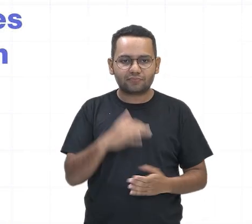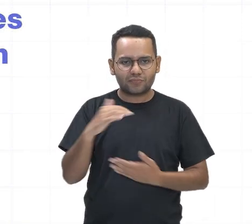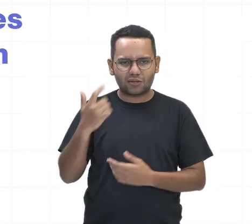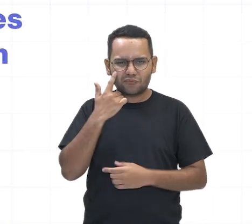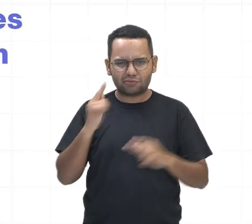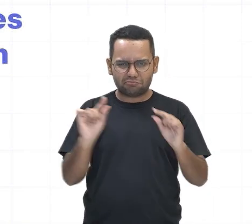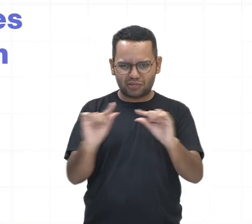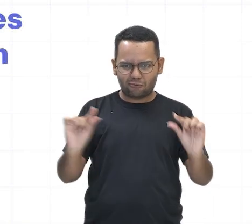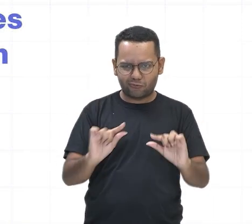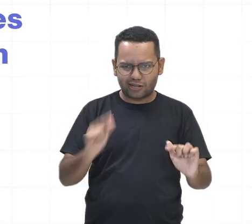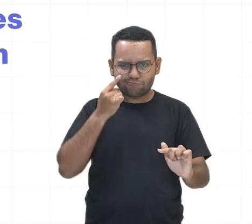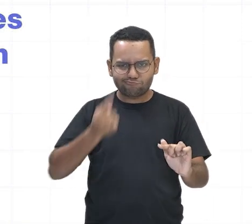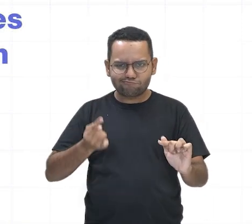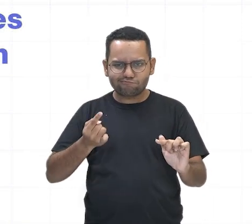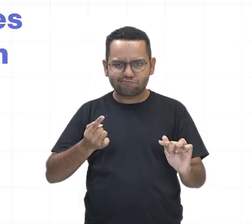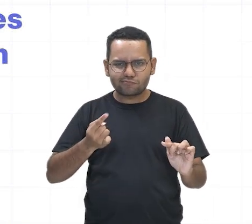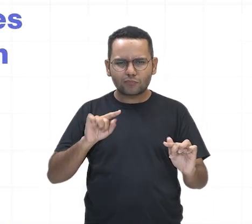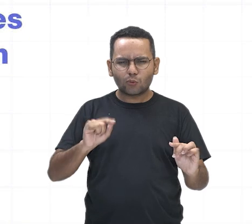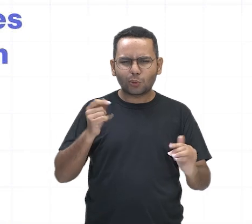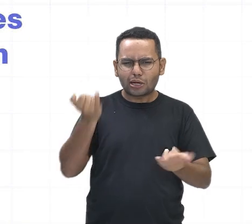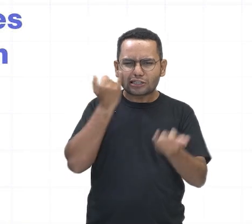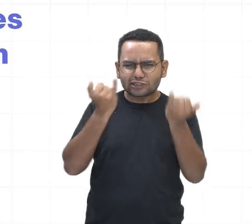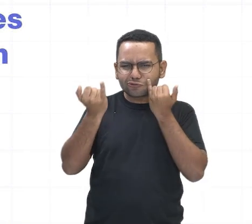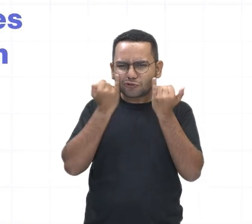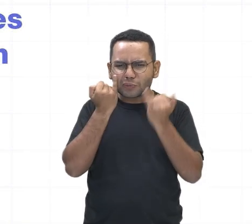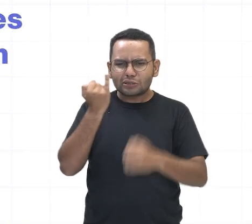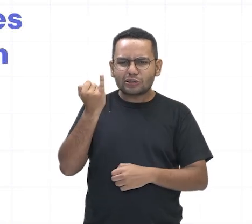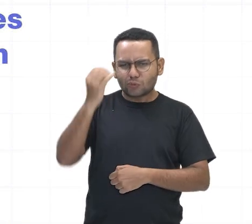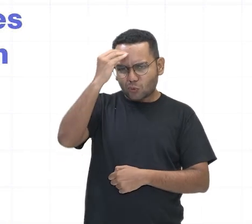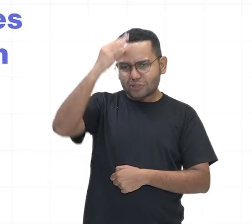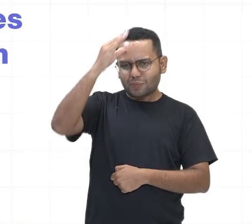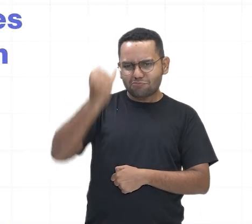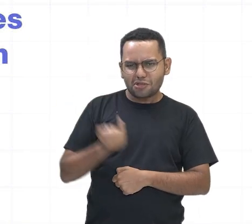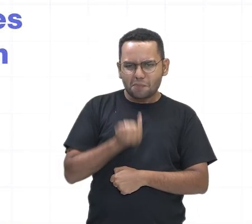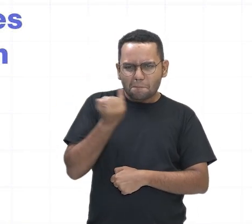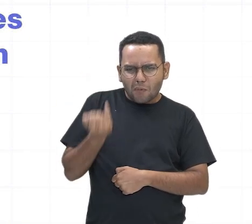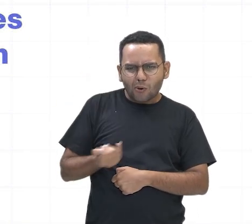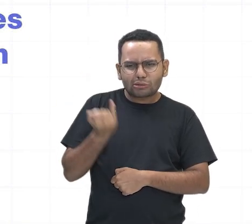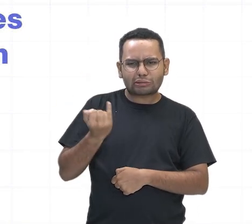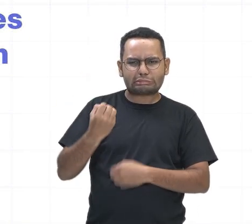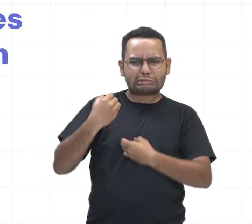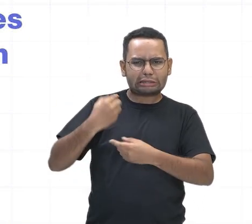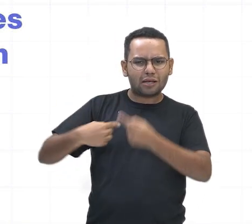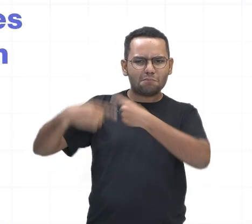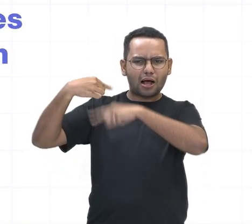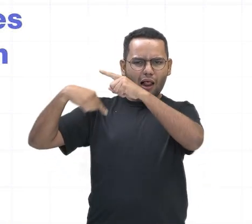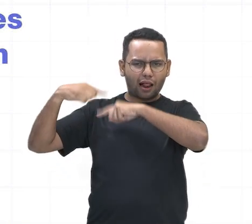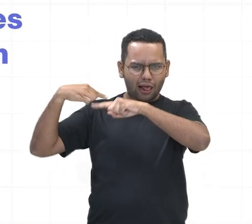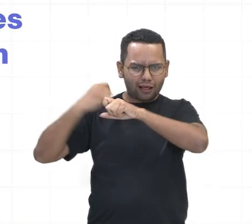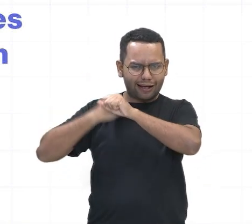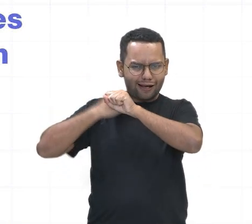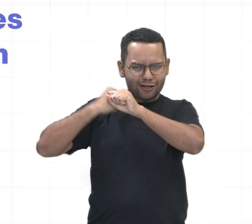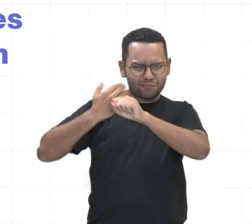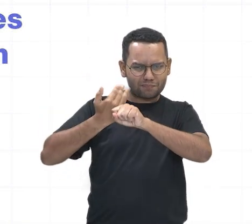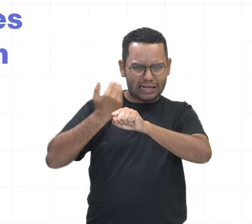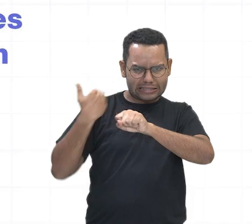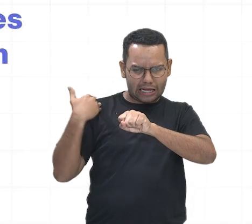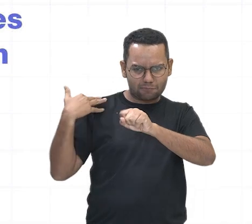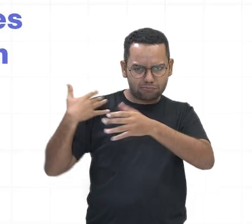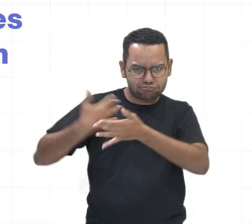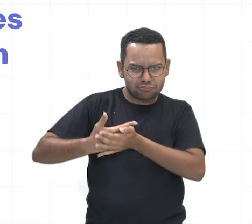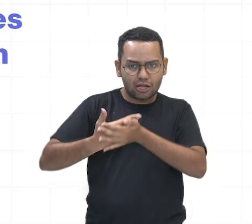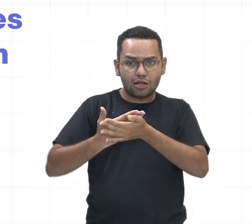confiança que a sabedoria milenar de nossas religiões seja capaz de apontar